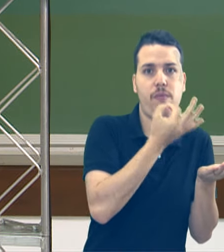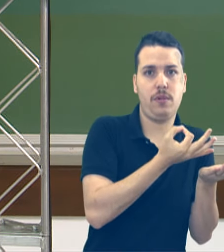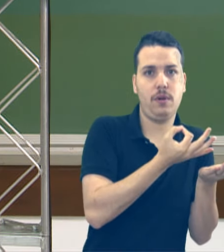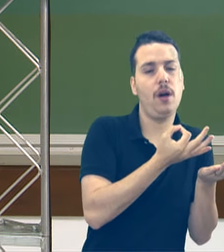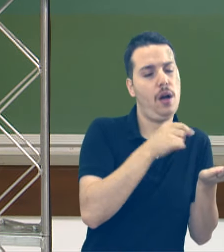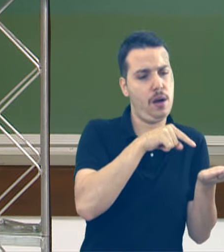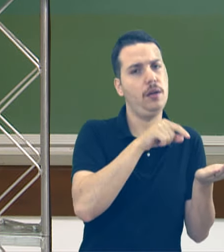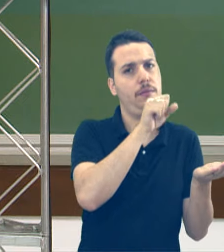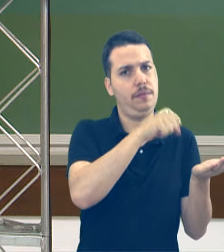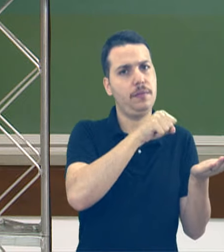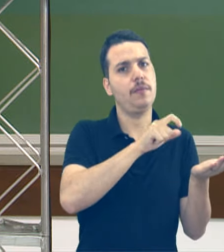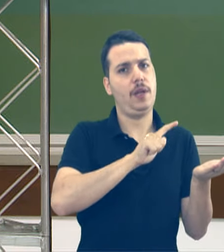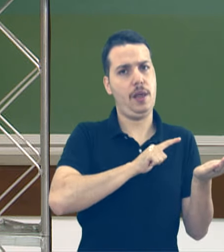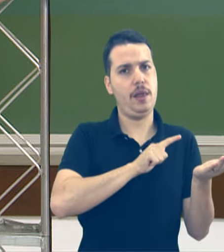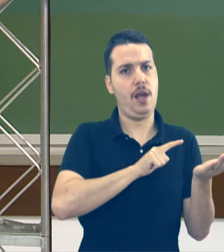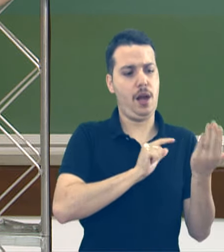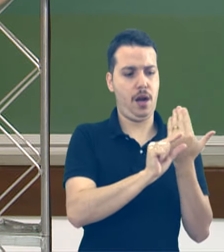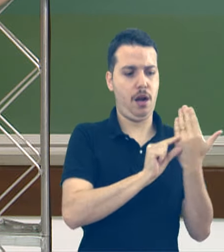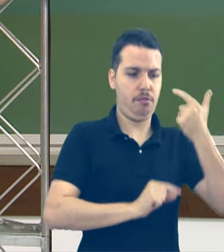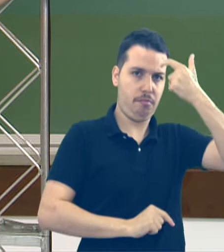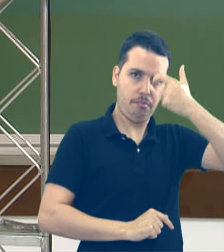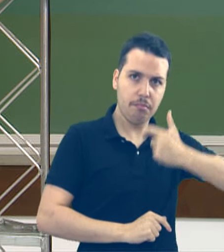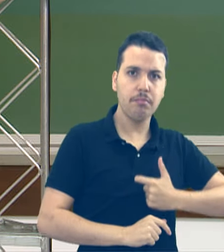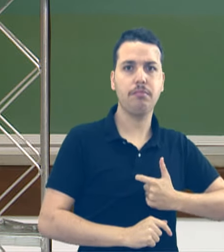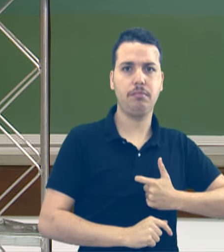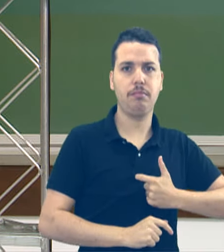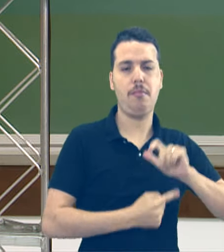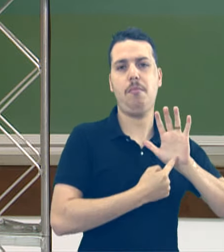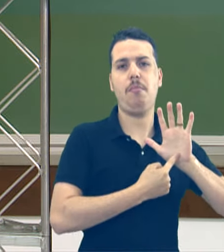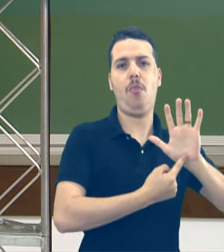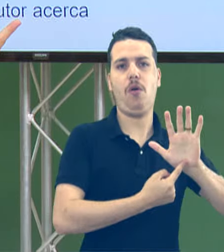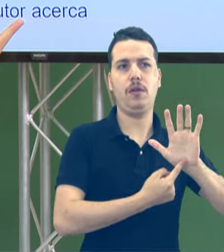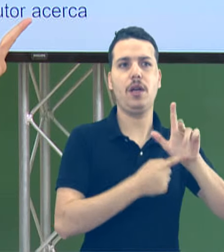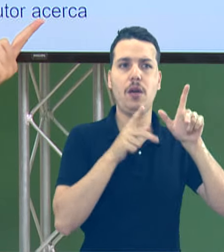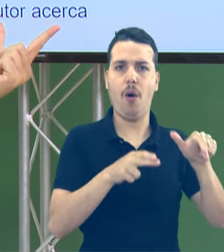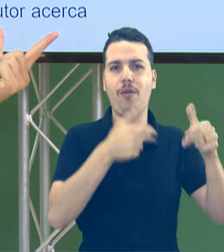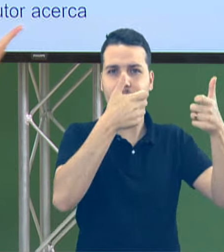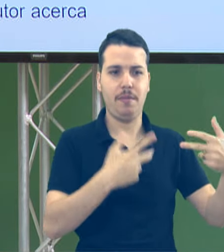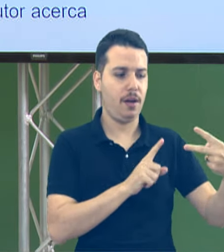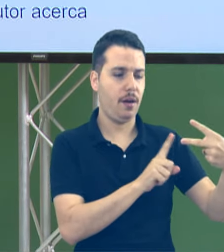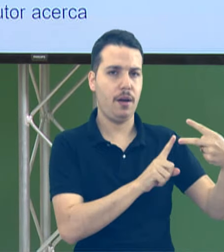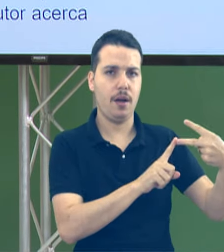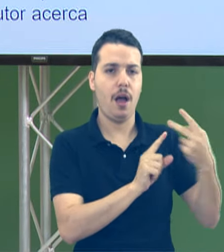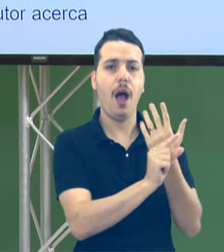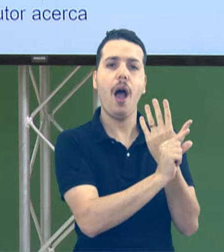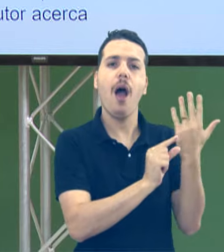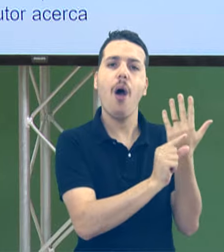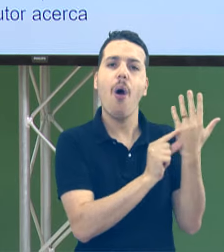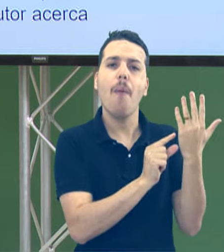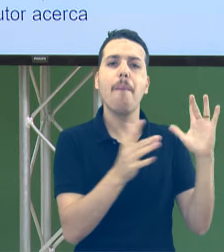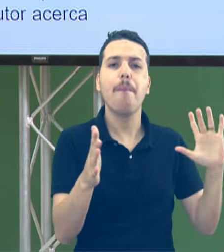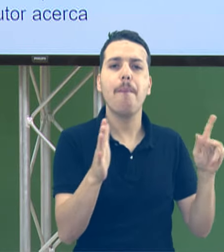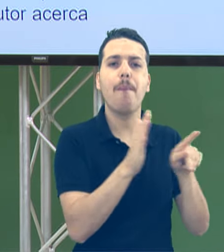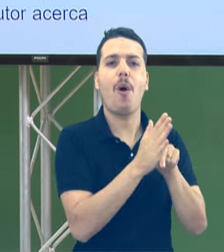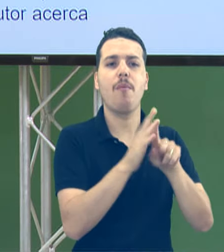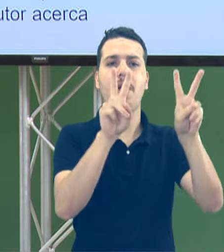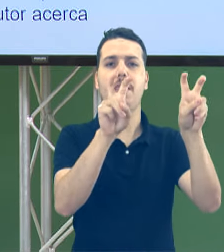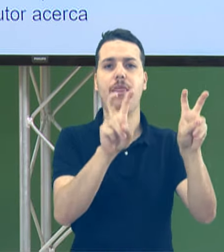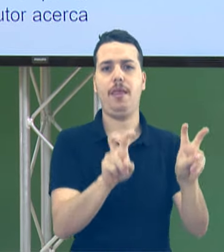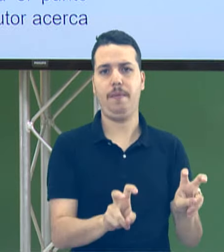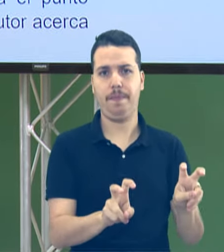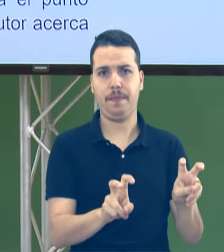sim, ele tem um autor, como fala aqui, o autor acerca dos temas abordados.